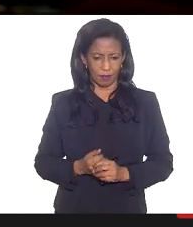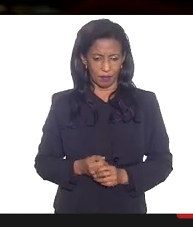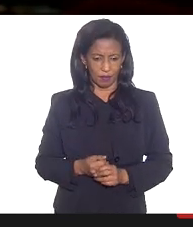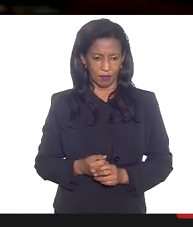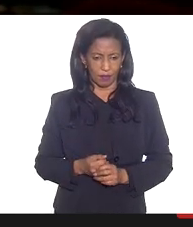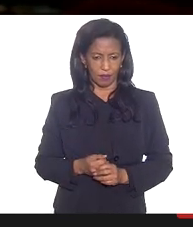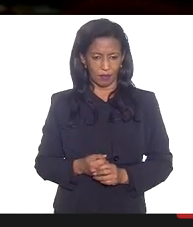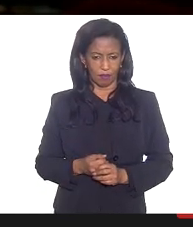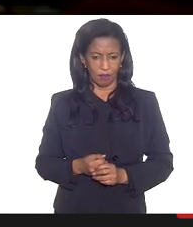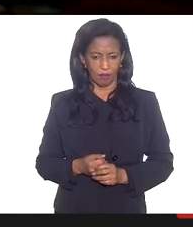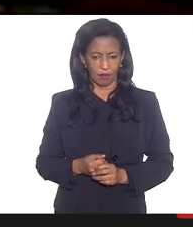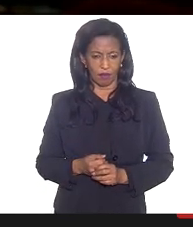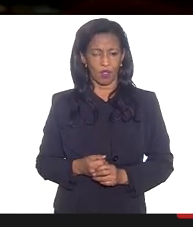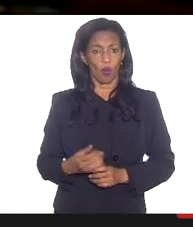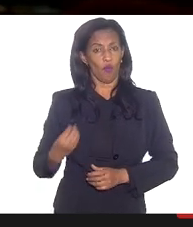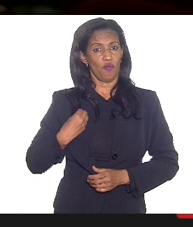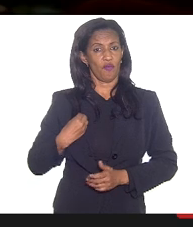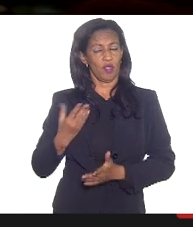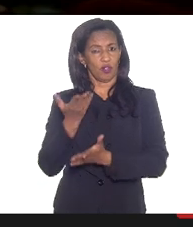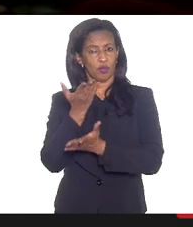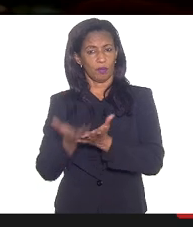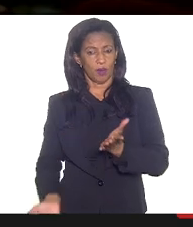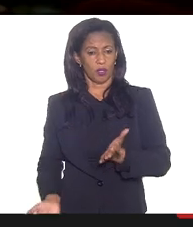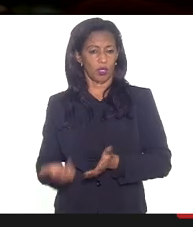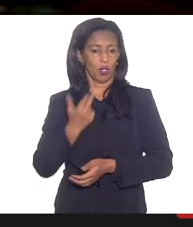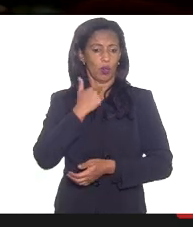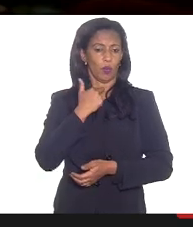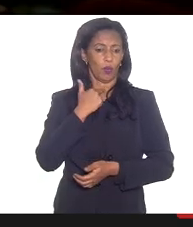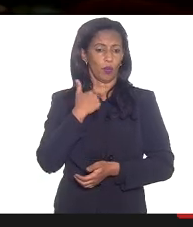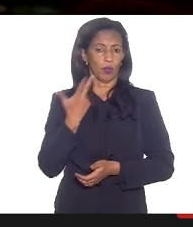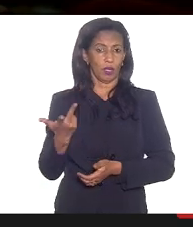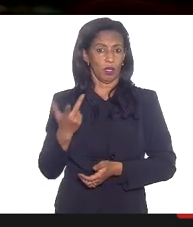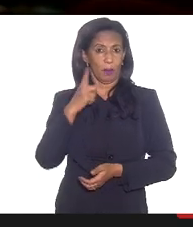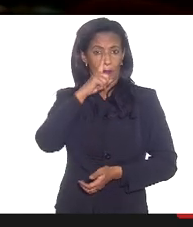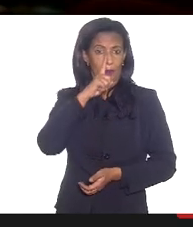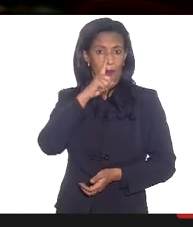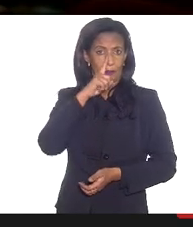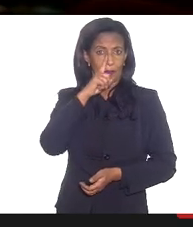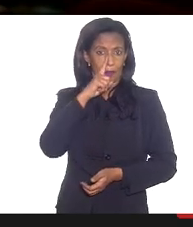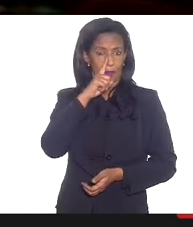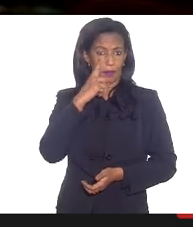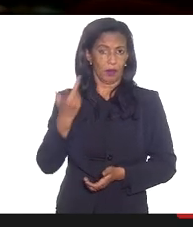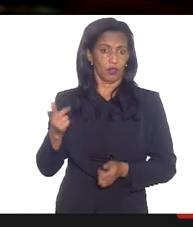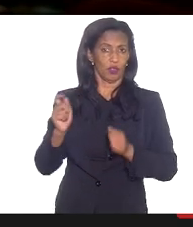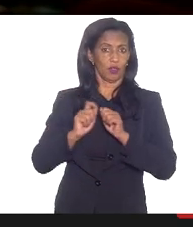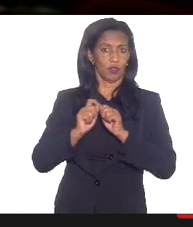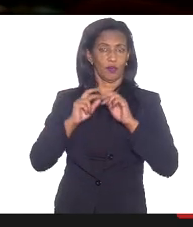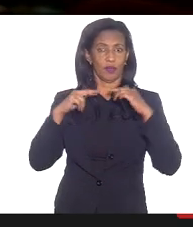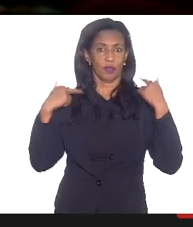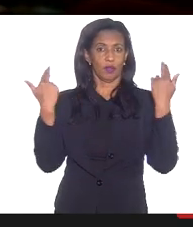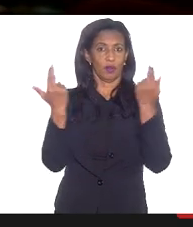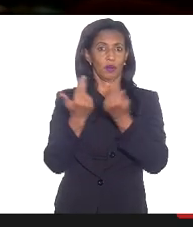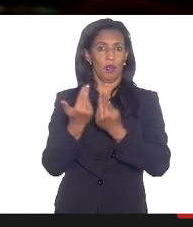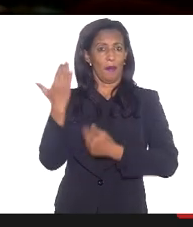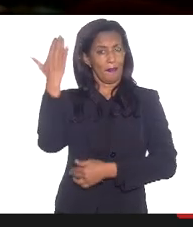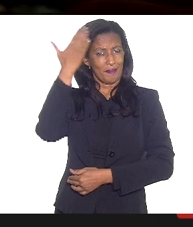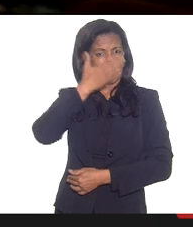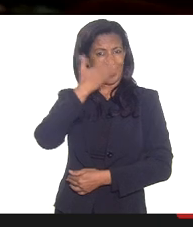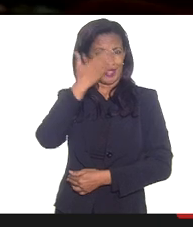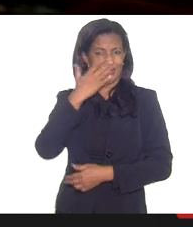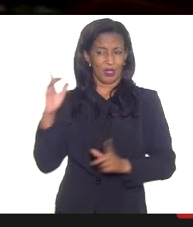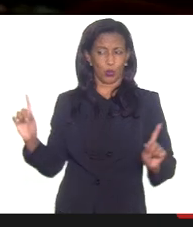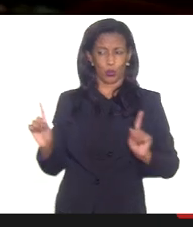tantas vidas foram perdidas, nós não poderíamos estar correndo o risco de fazer uma audiência